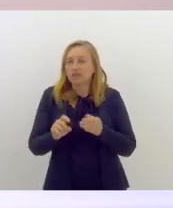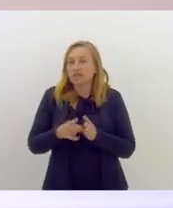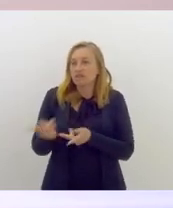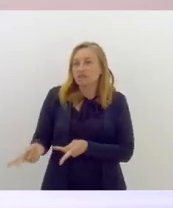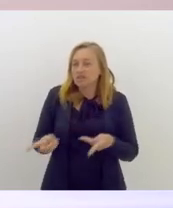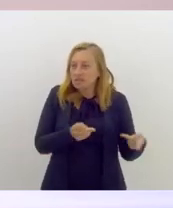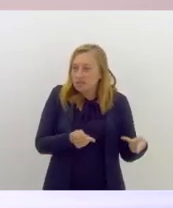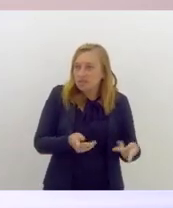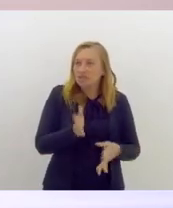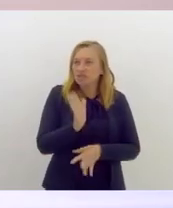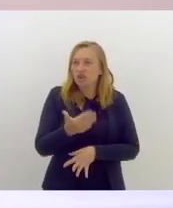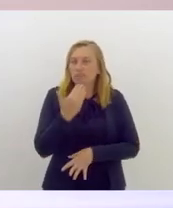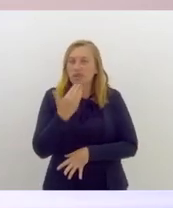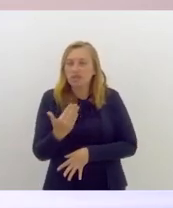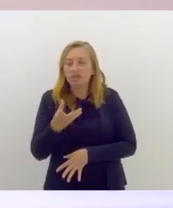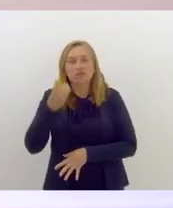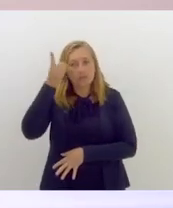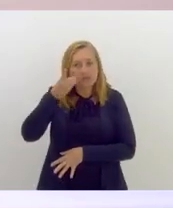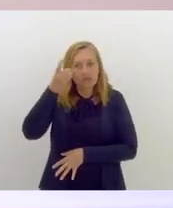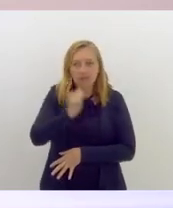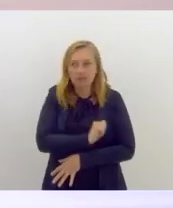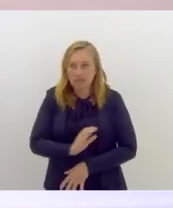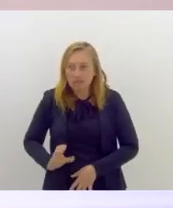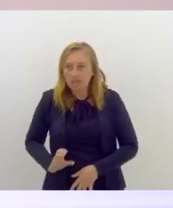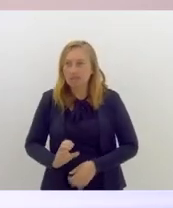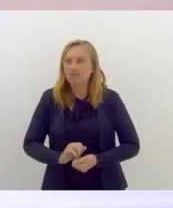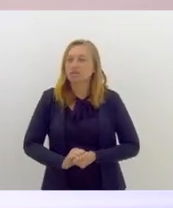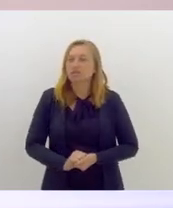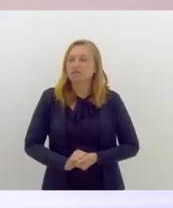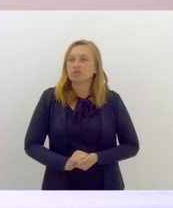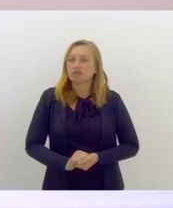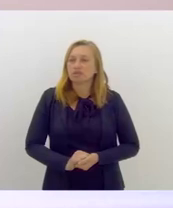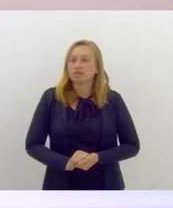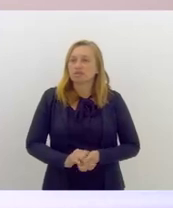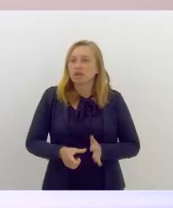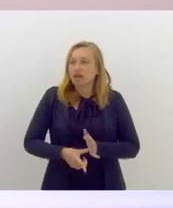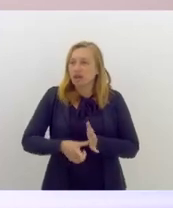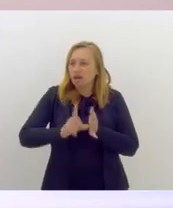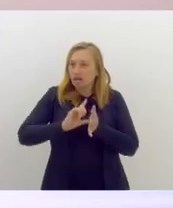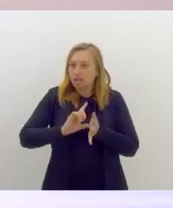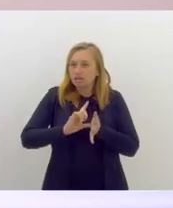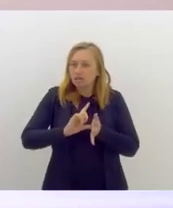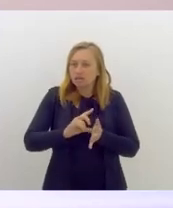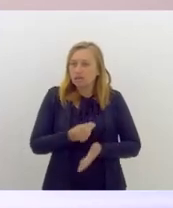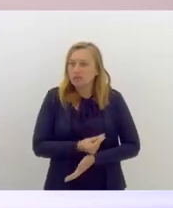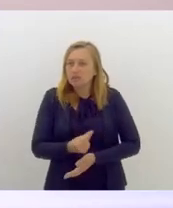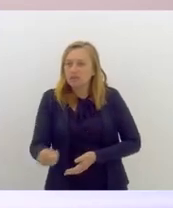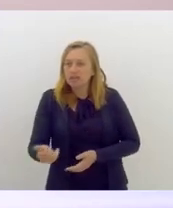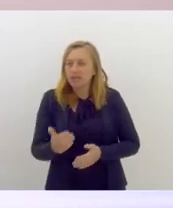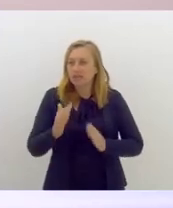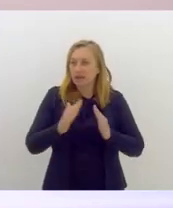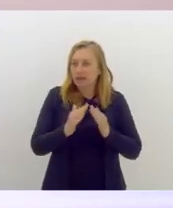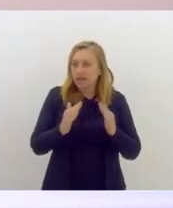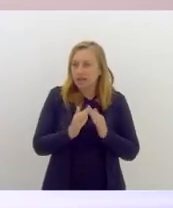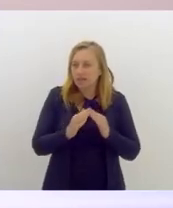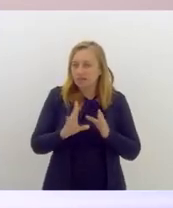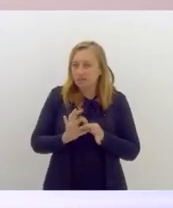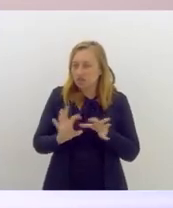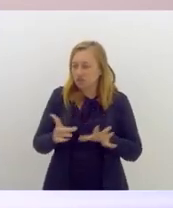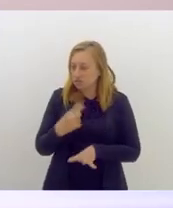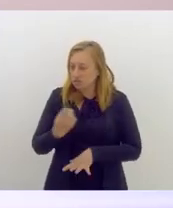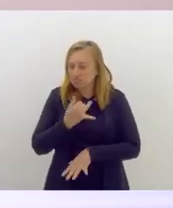visita já solicitei o deputado adciliano que ele antes de sair da daqui da casa que ele vai nos deixar